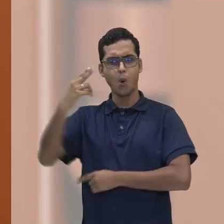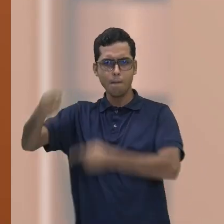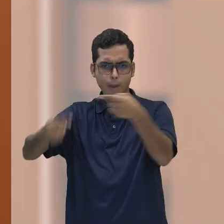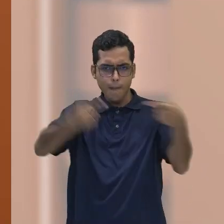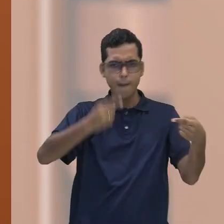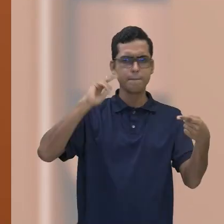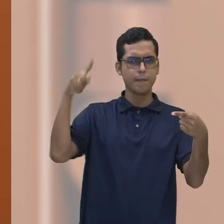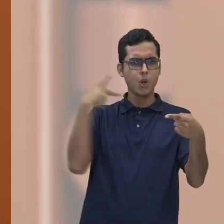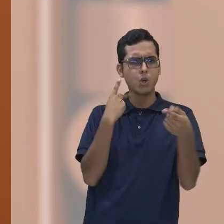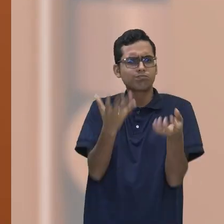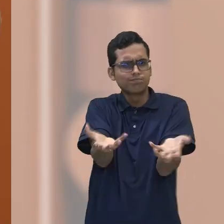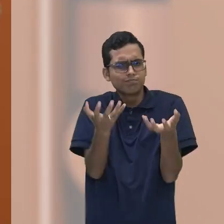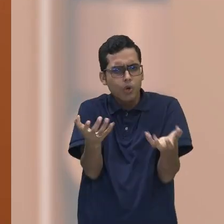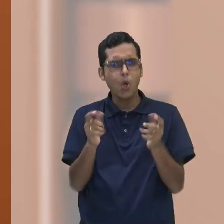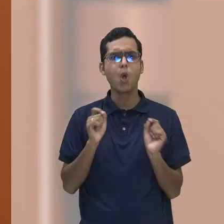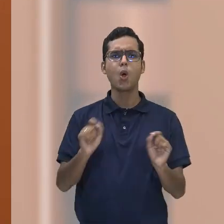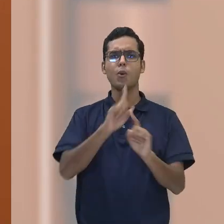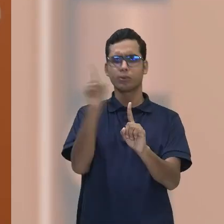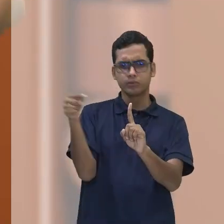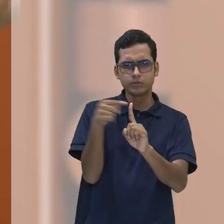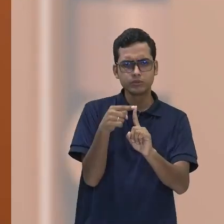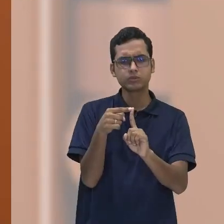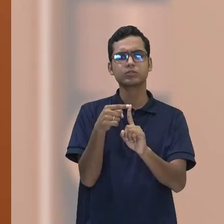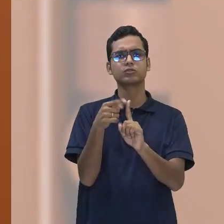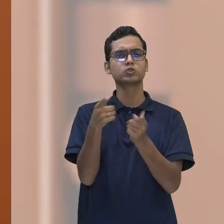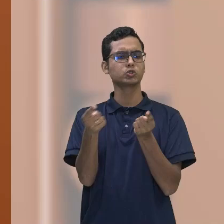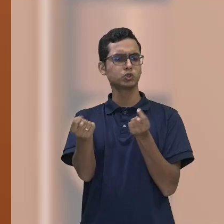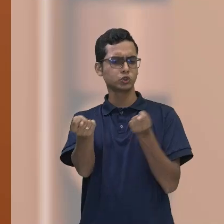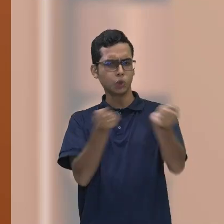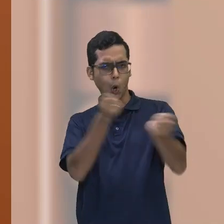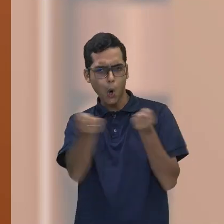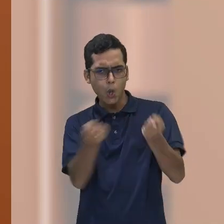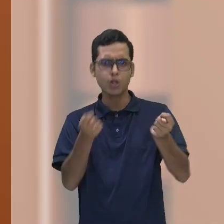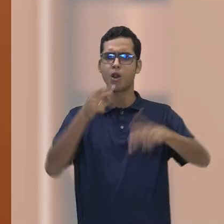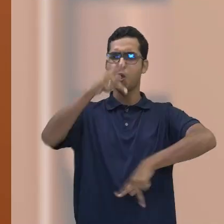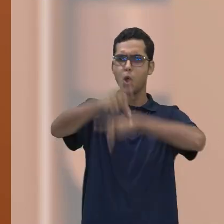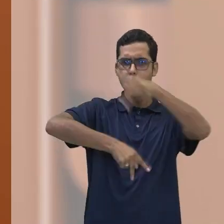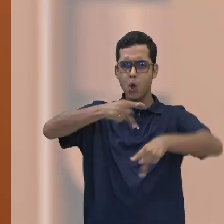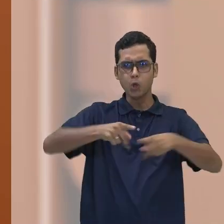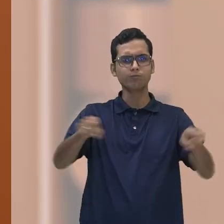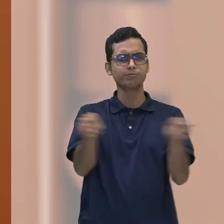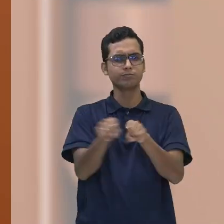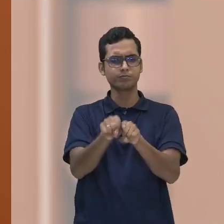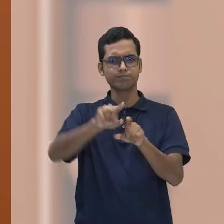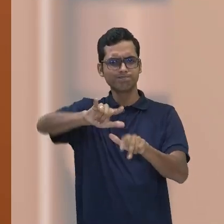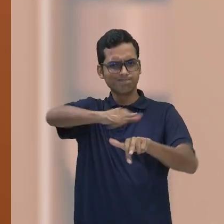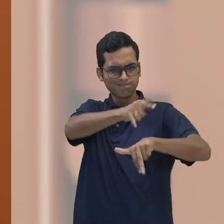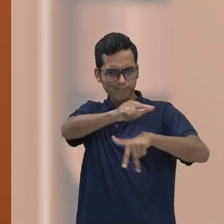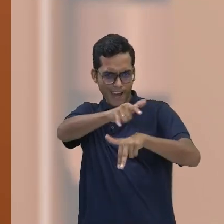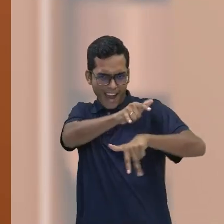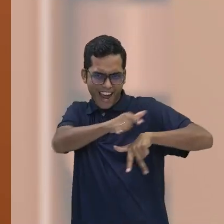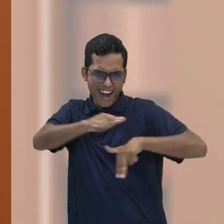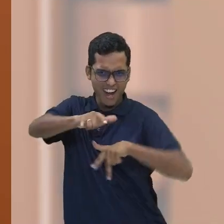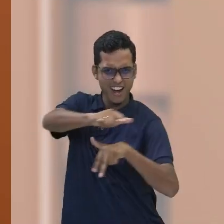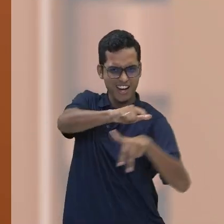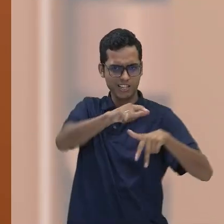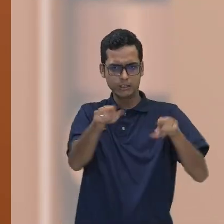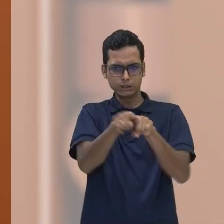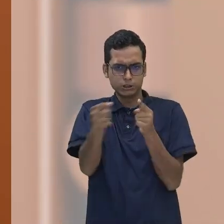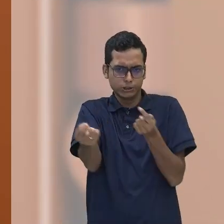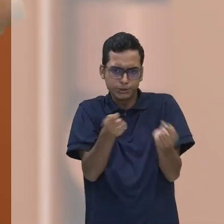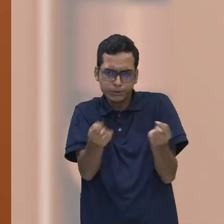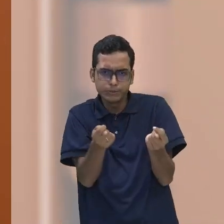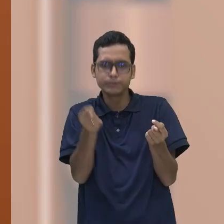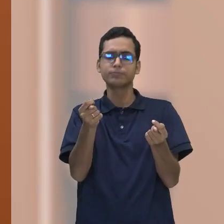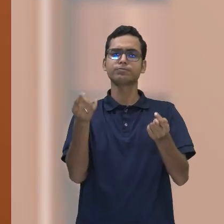que querem o quê? Nos amordaçar, que querem nos manipular, que querem nos controlar. Então eles